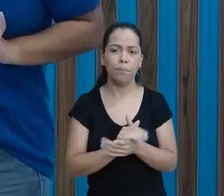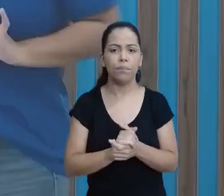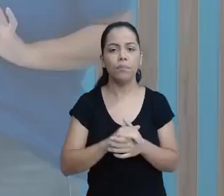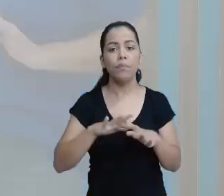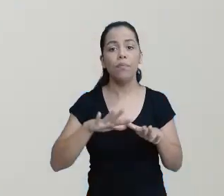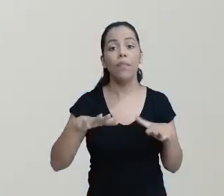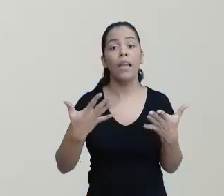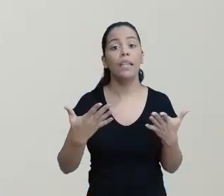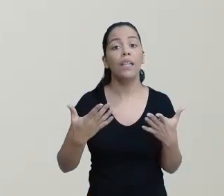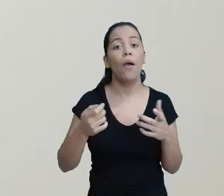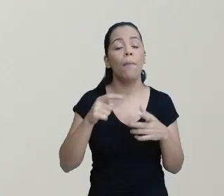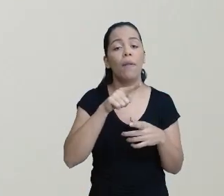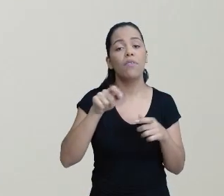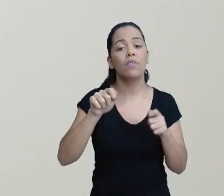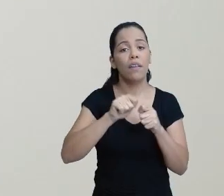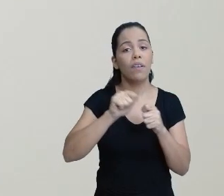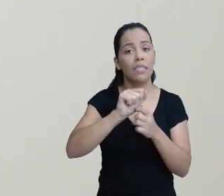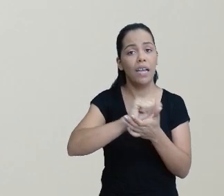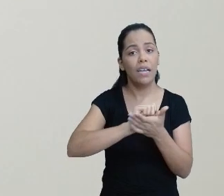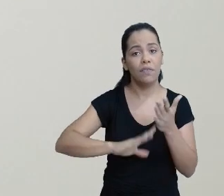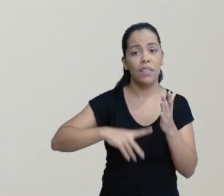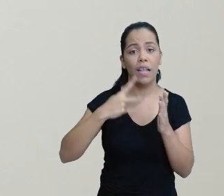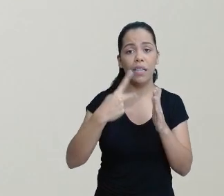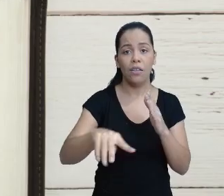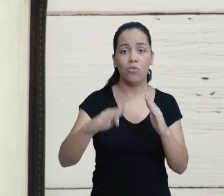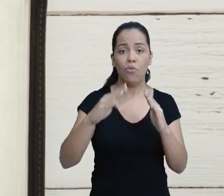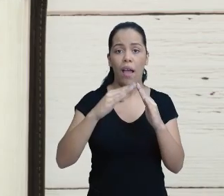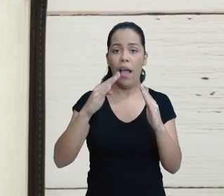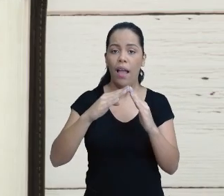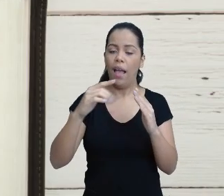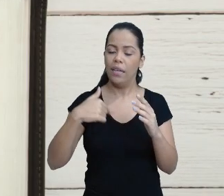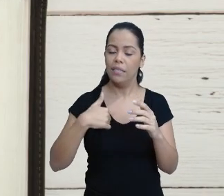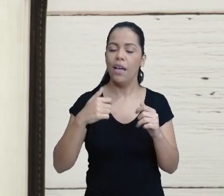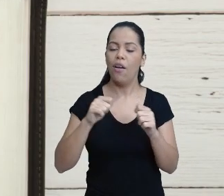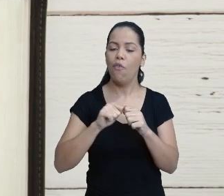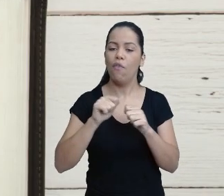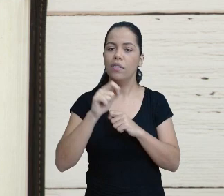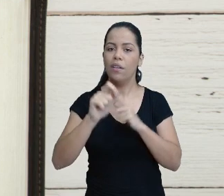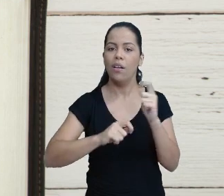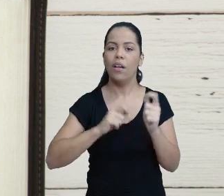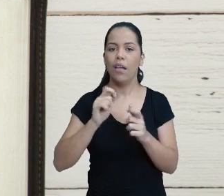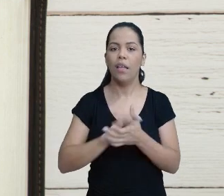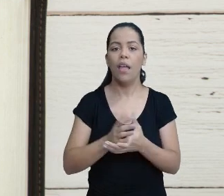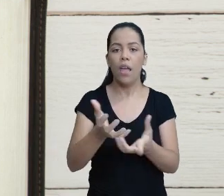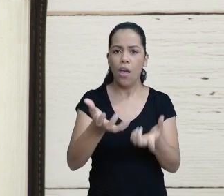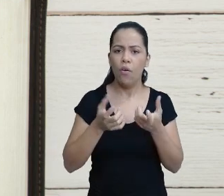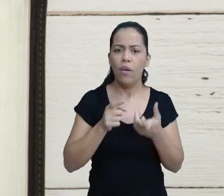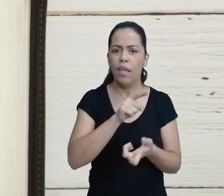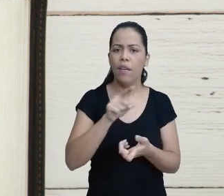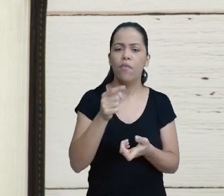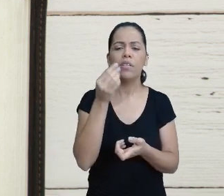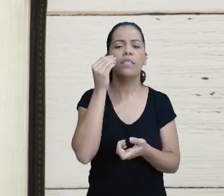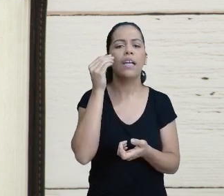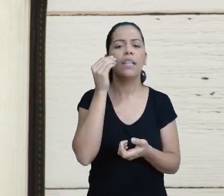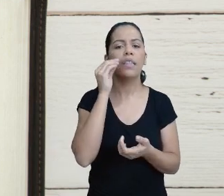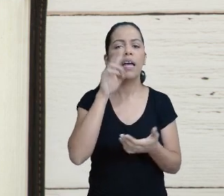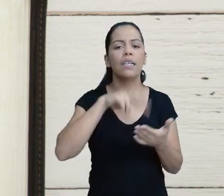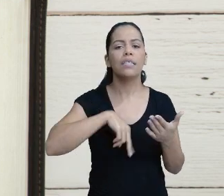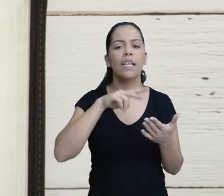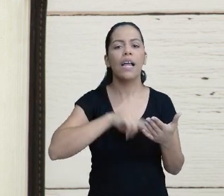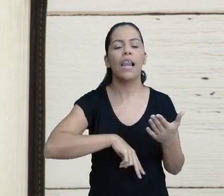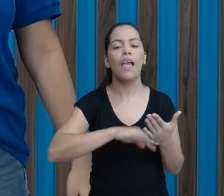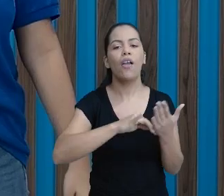ousada. Vou contar com a boa vontade dos senhores. Eu gostaria muito que vocês se aventurassem na leitura de uma resenha